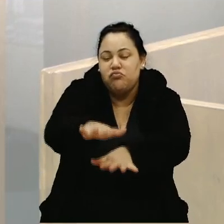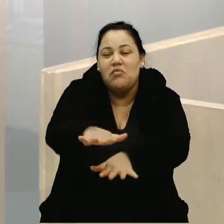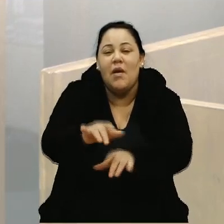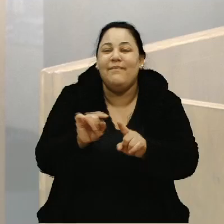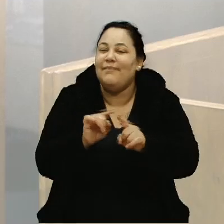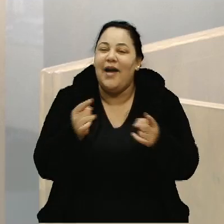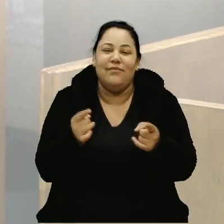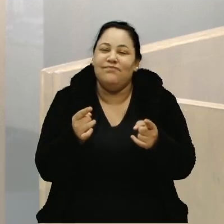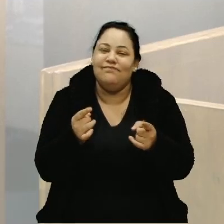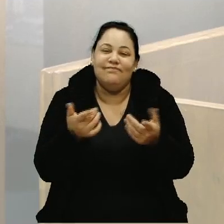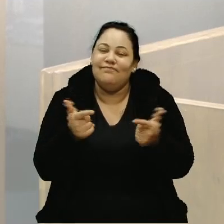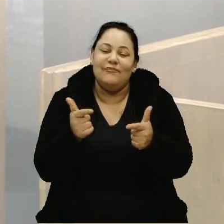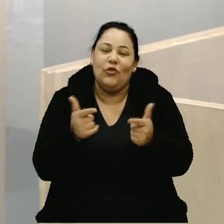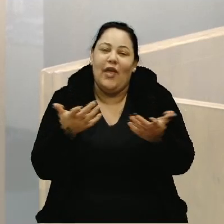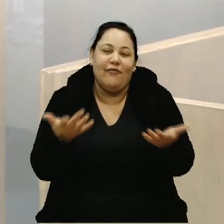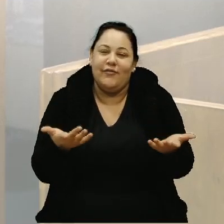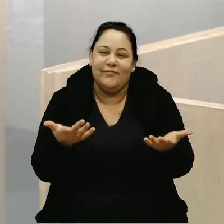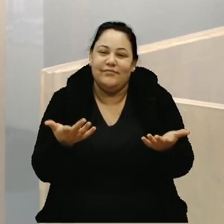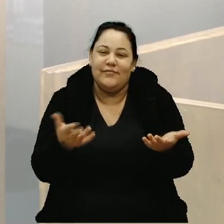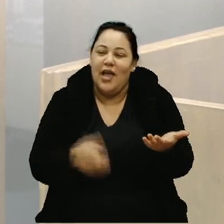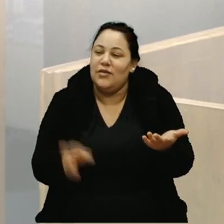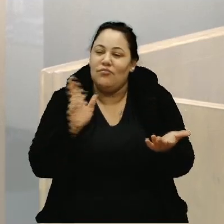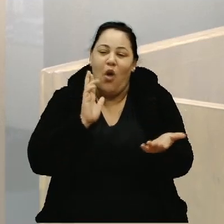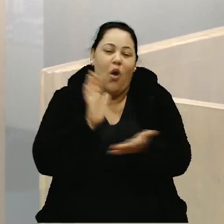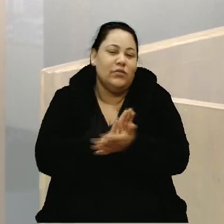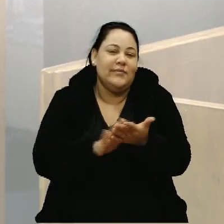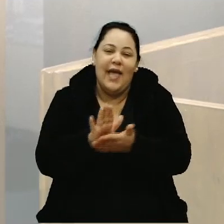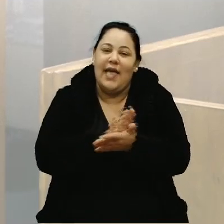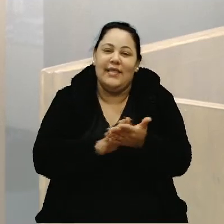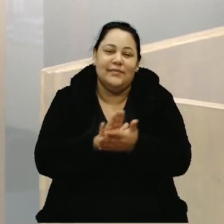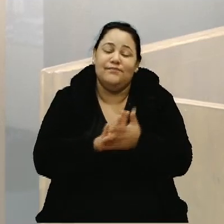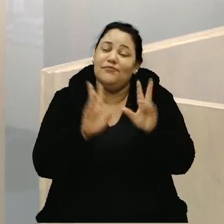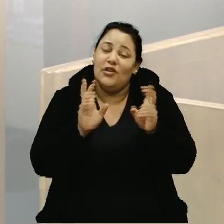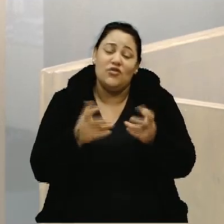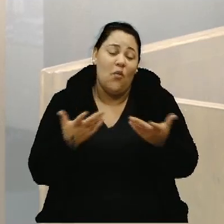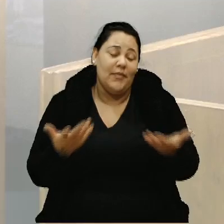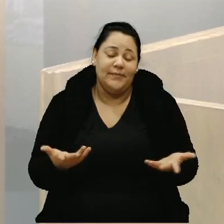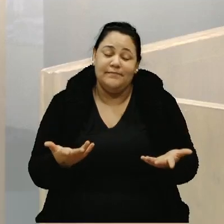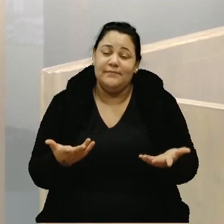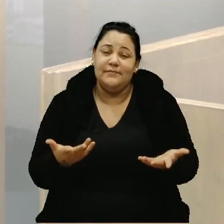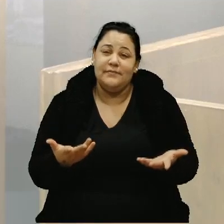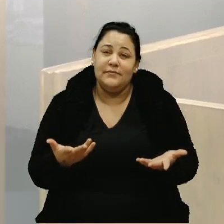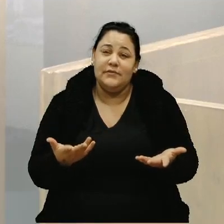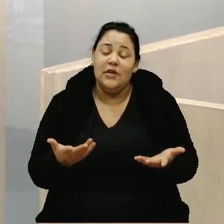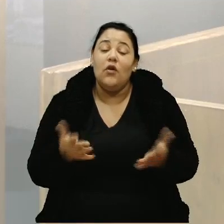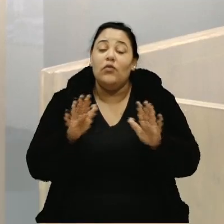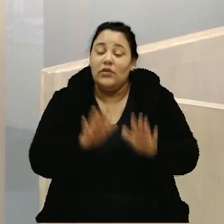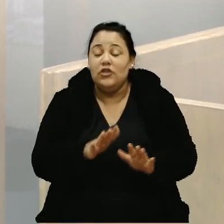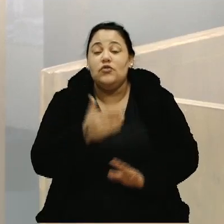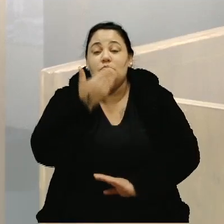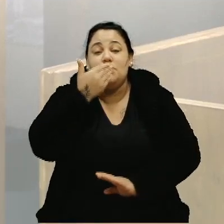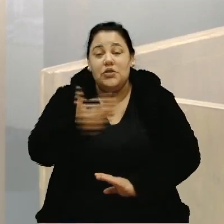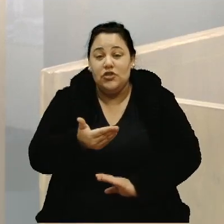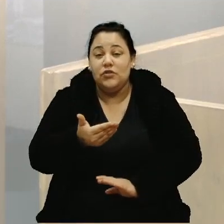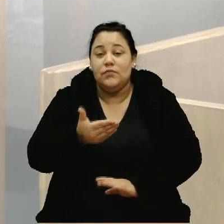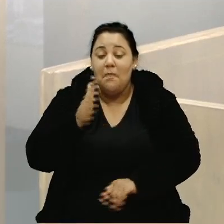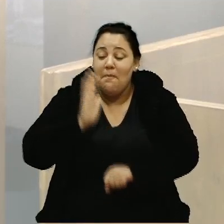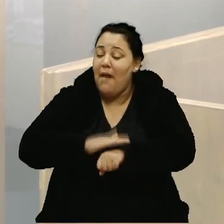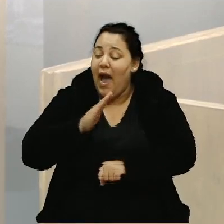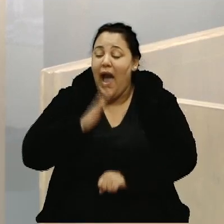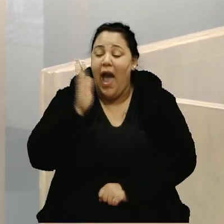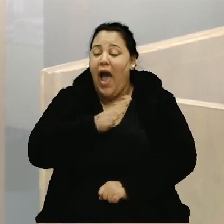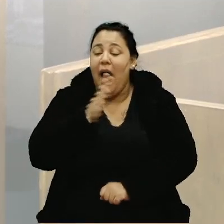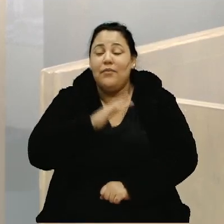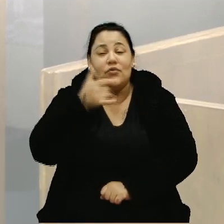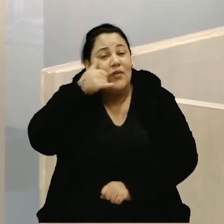não tivemos também retorno algum sobre isso. Então fica aqui o nosso pedido de agilidade para que não